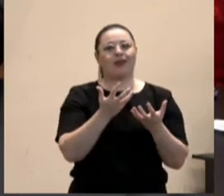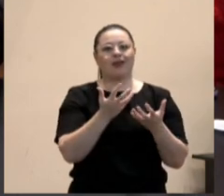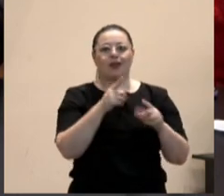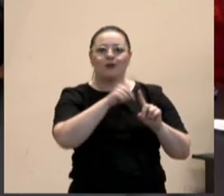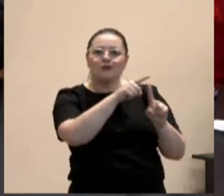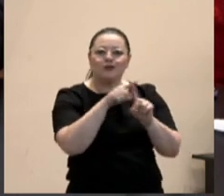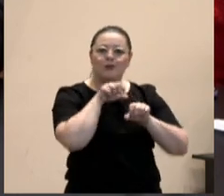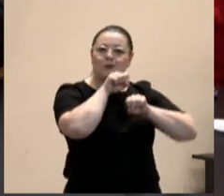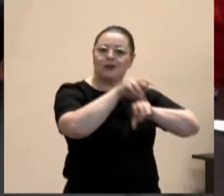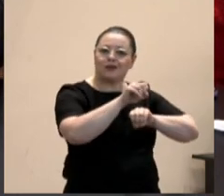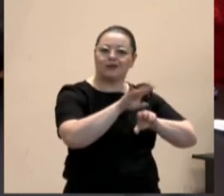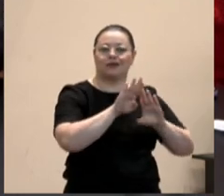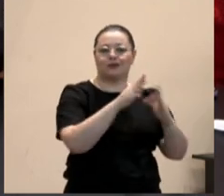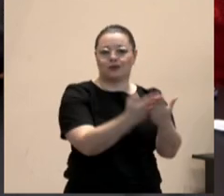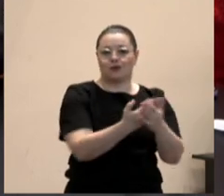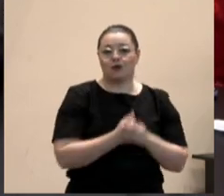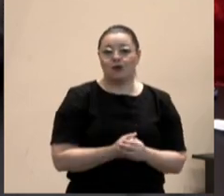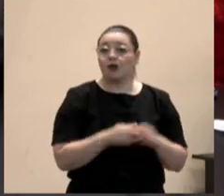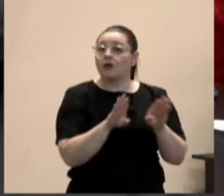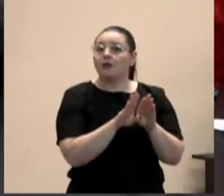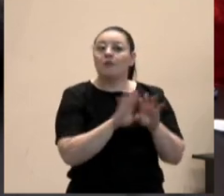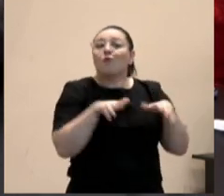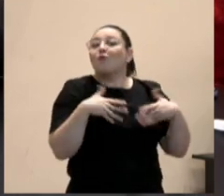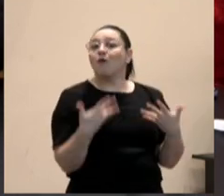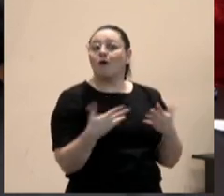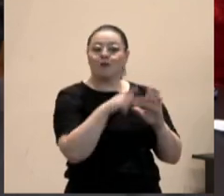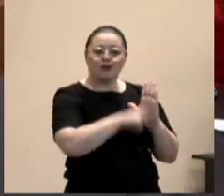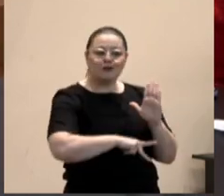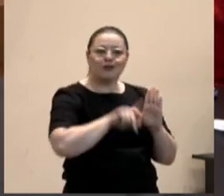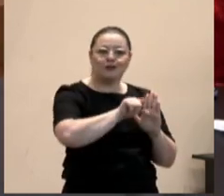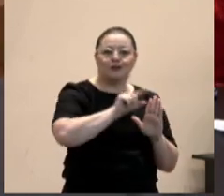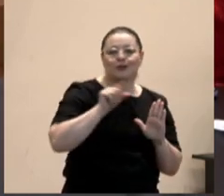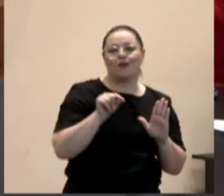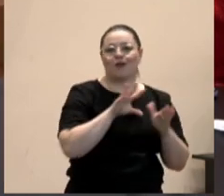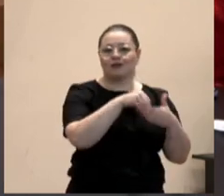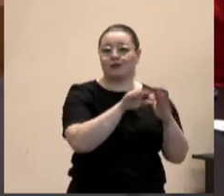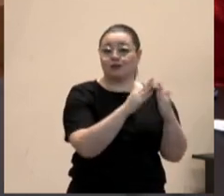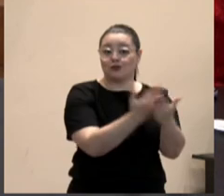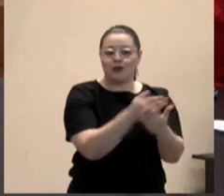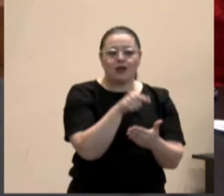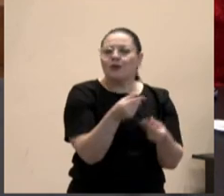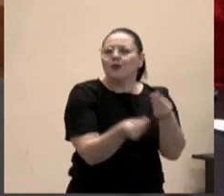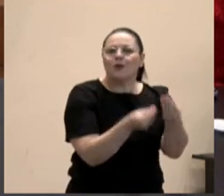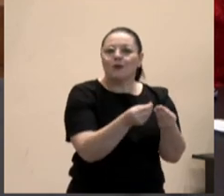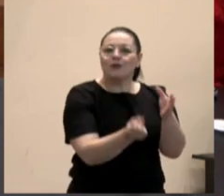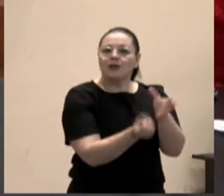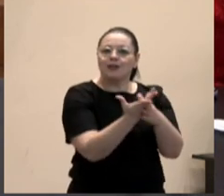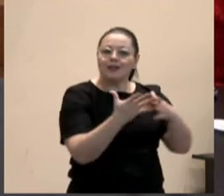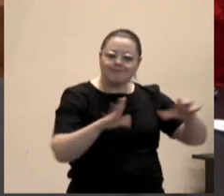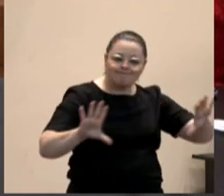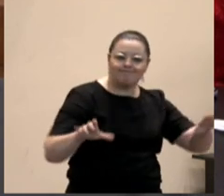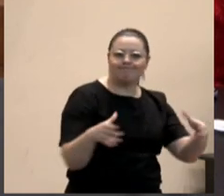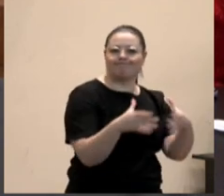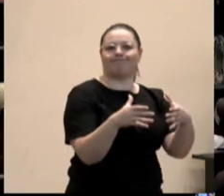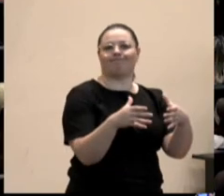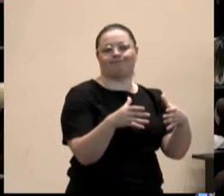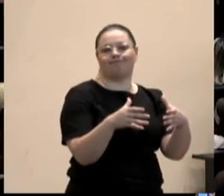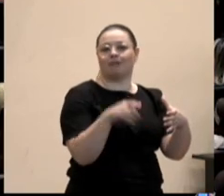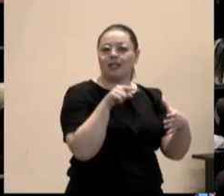os nossos projetos para aquela unidade escolar. Isso construído de forma coletiva, isso aprofunda a gestão